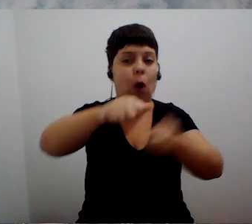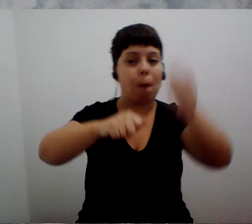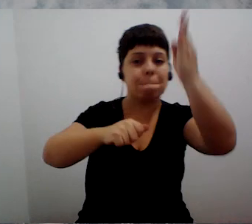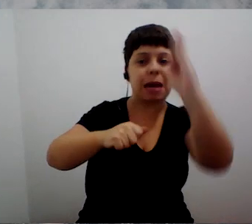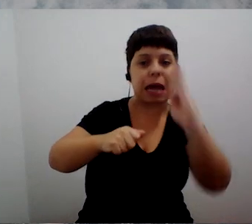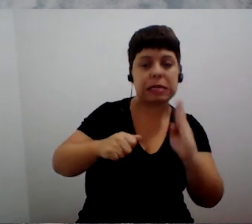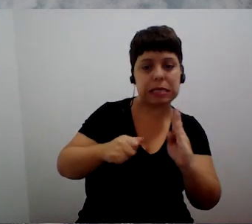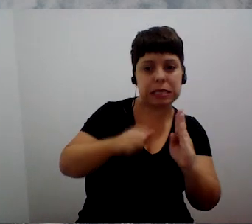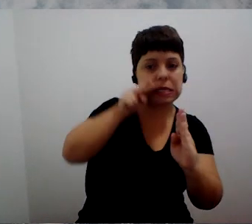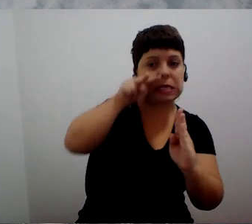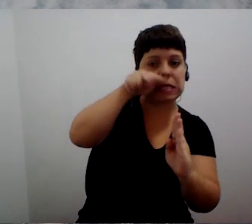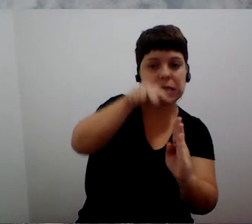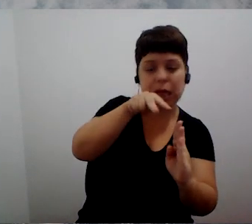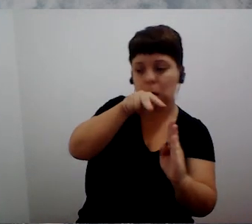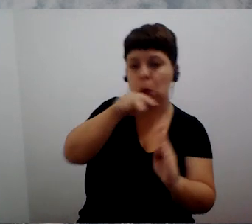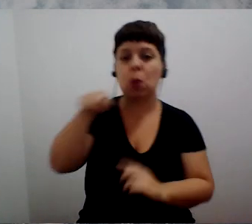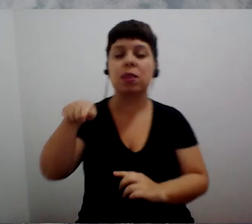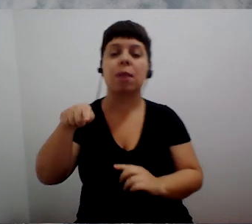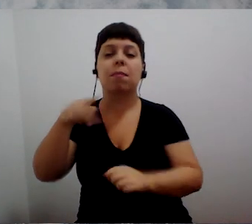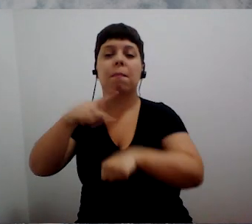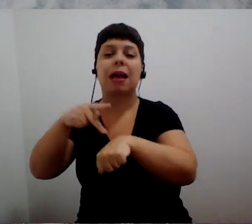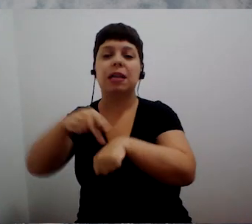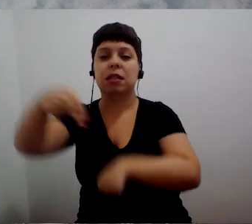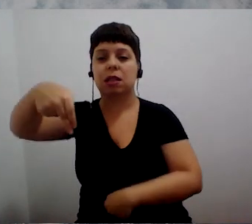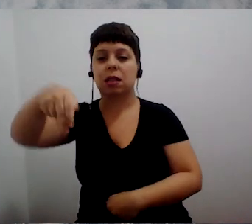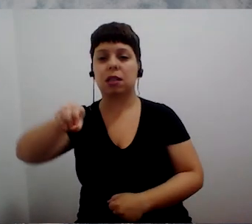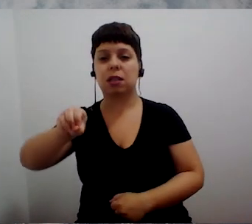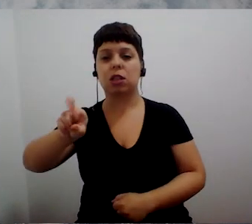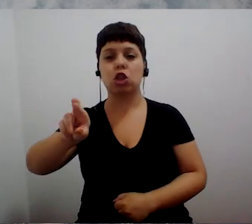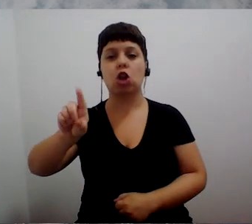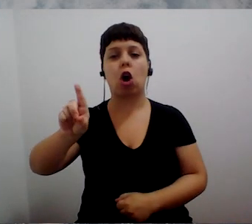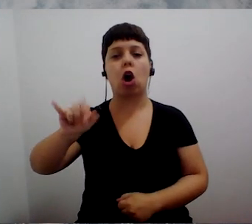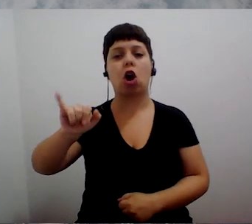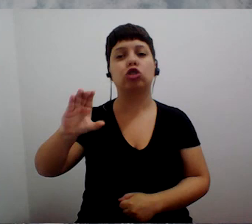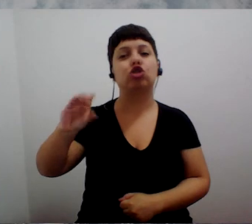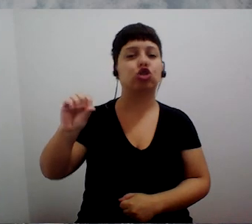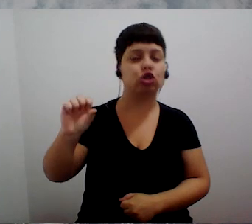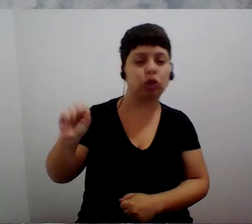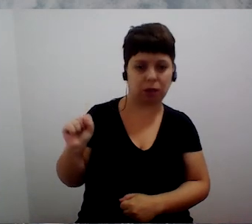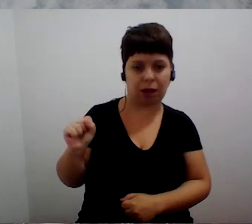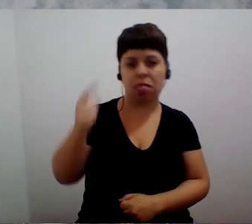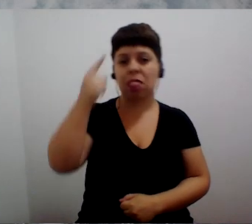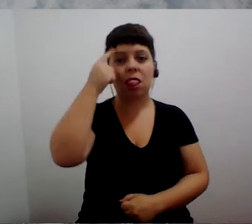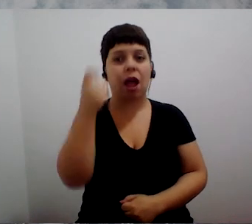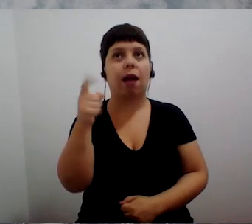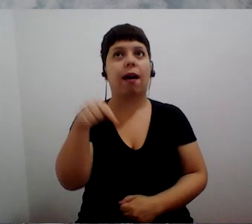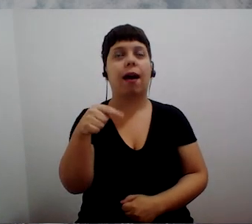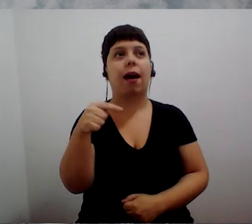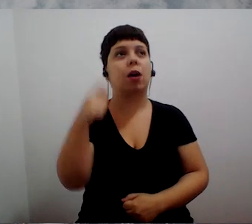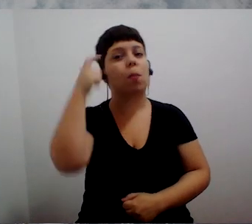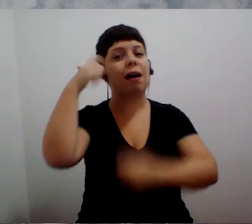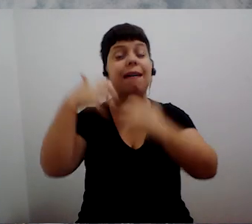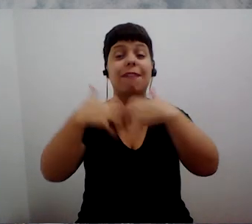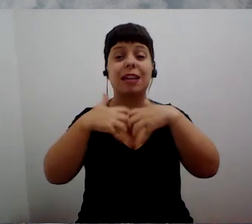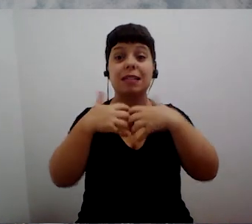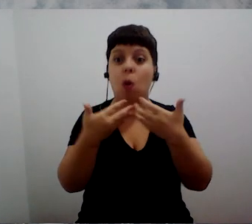países nórdicos. E a ideia é que a gente insira esse tema dentro de uma reflexão mais abrangente, porque